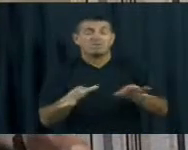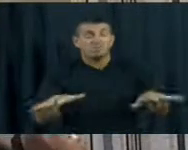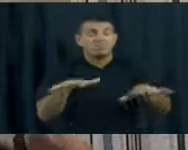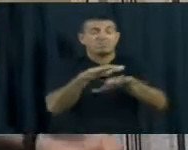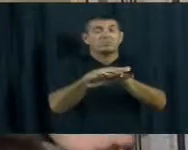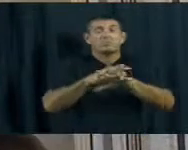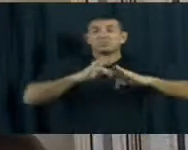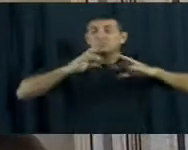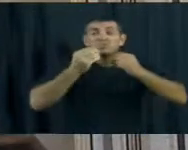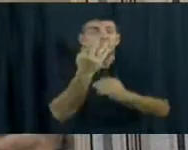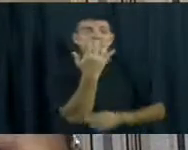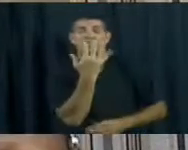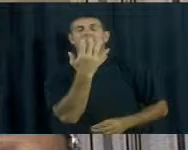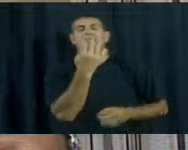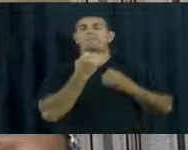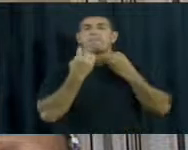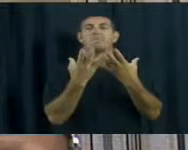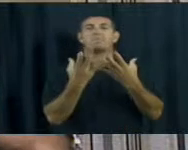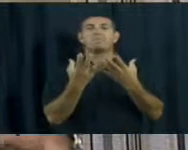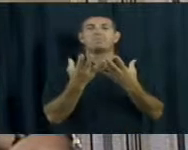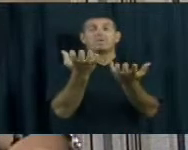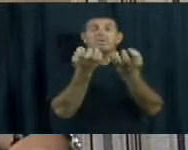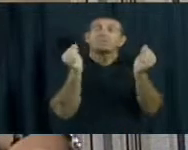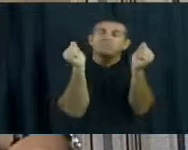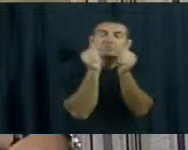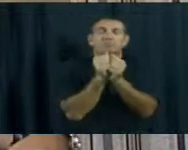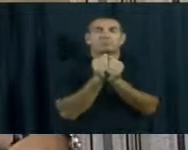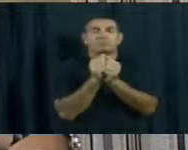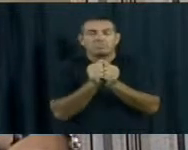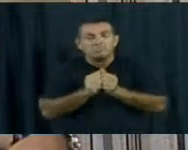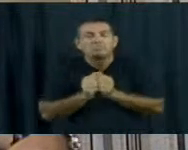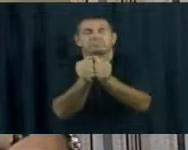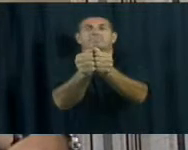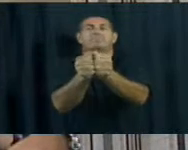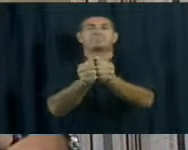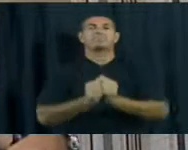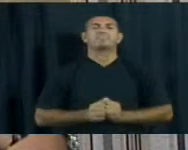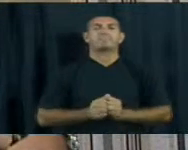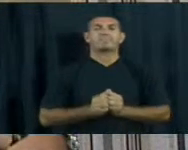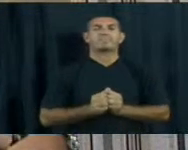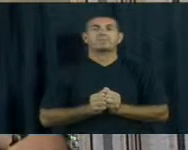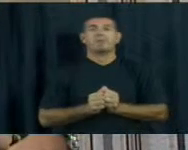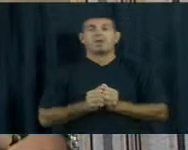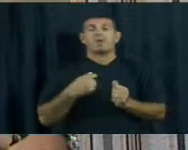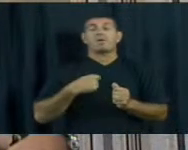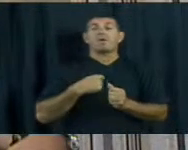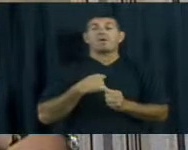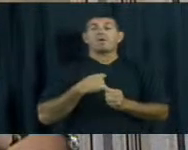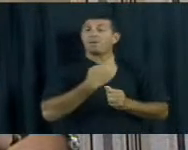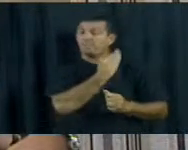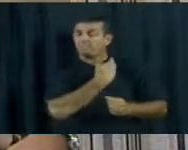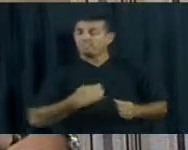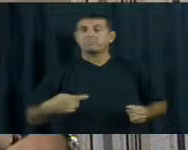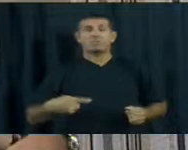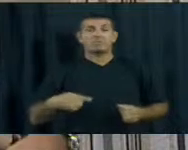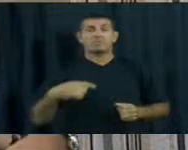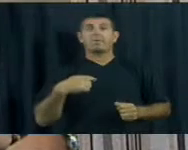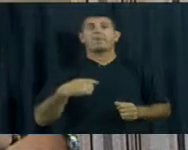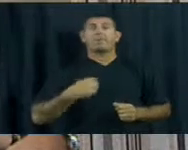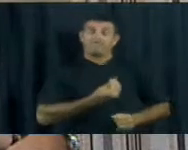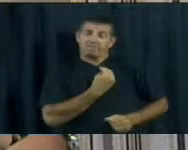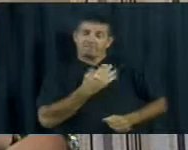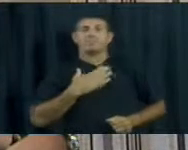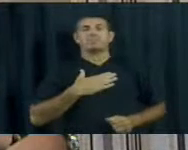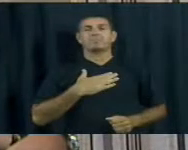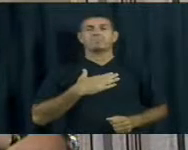para todos, nós abraçamos na mesma hora, porque isso faz parte não do meu programa de governo, faz parte da minha filosofia